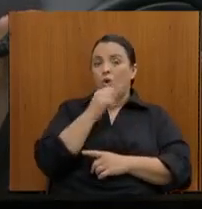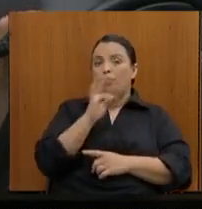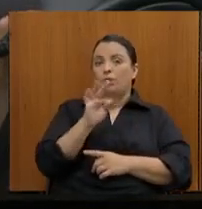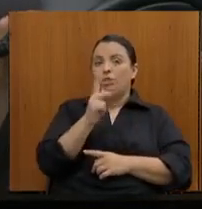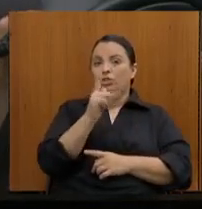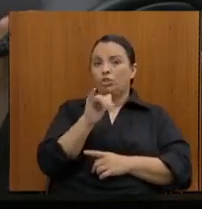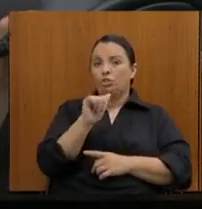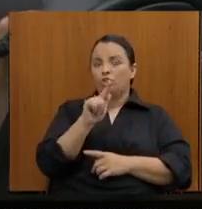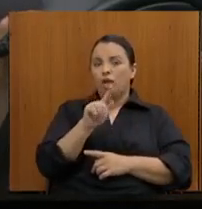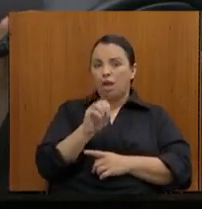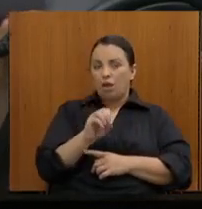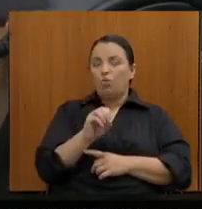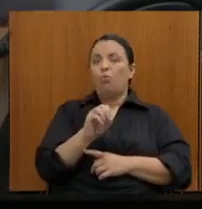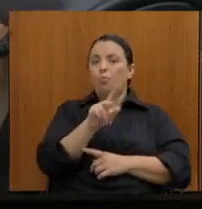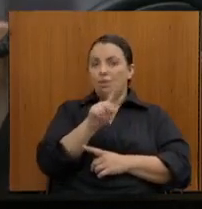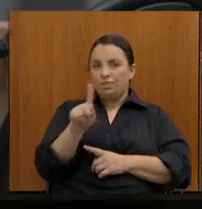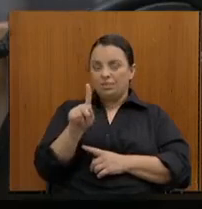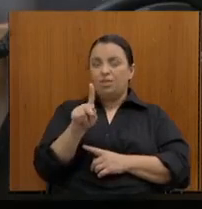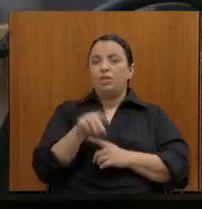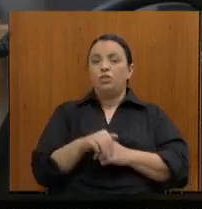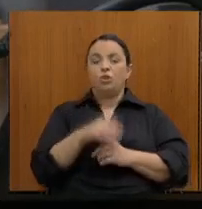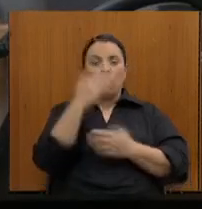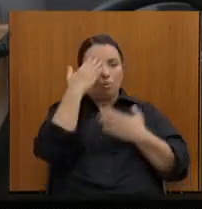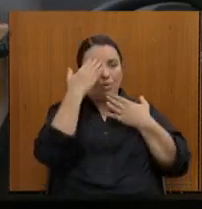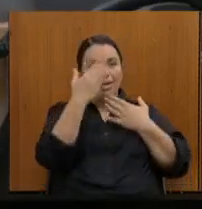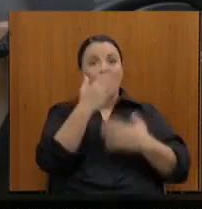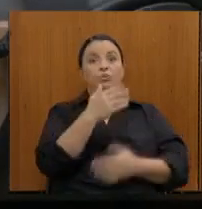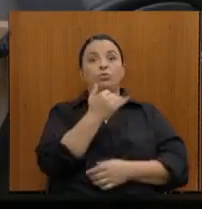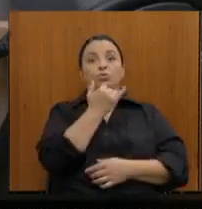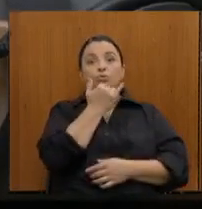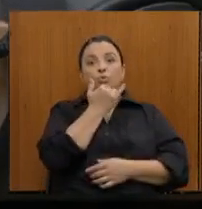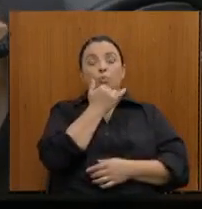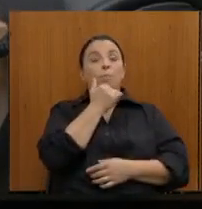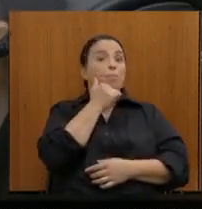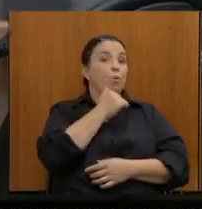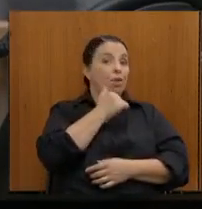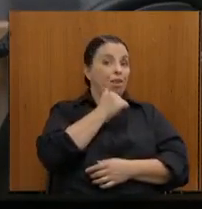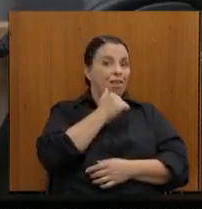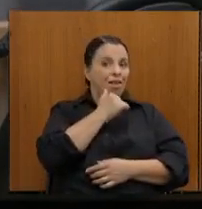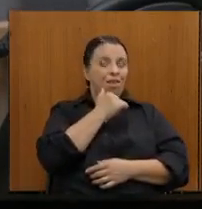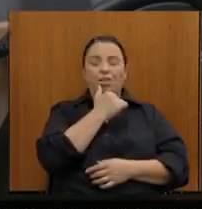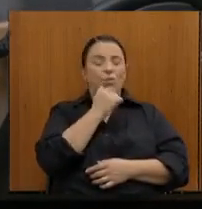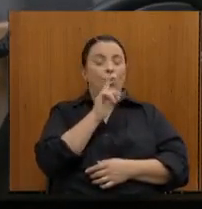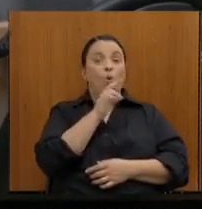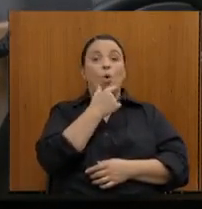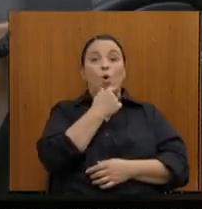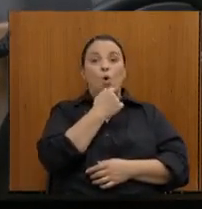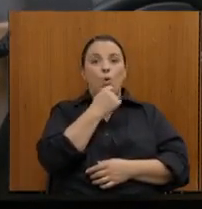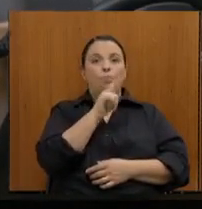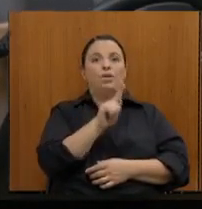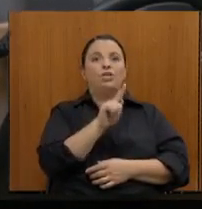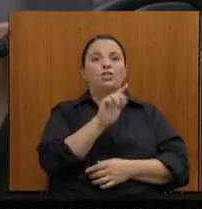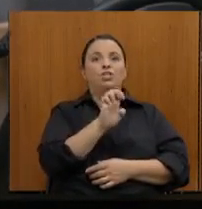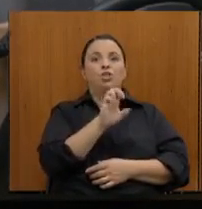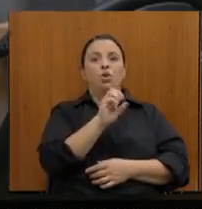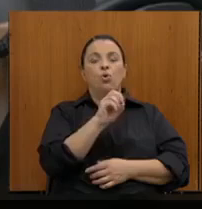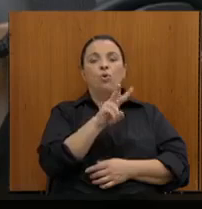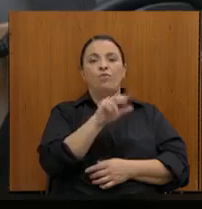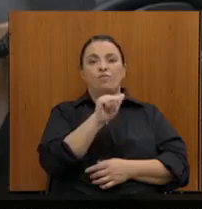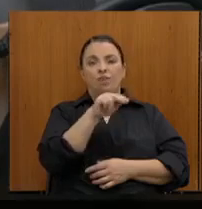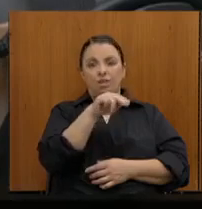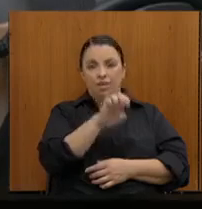da Embraer Obrigado Giovani eu sei que tem uma participação importante que desenvolvimento do nosso estado